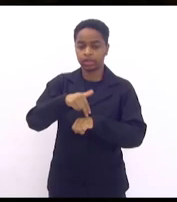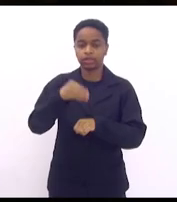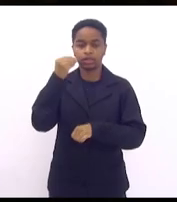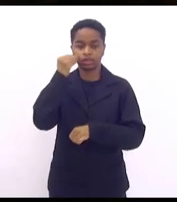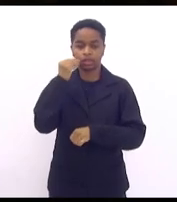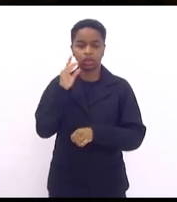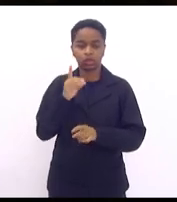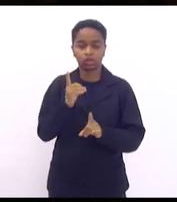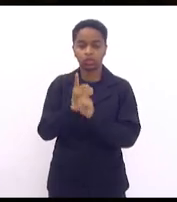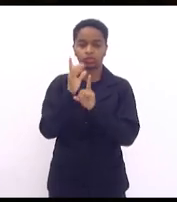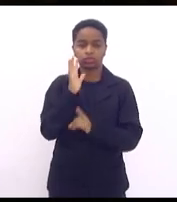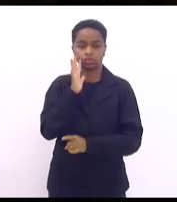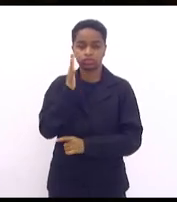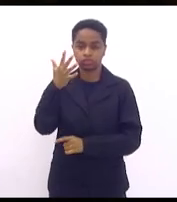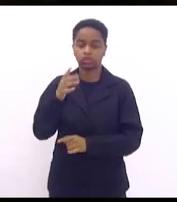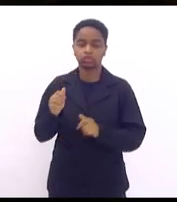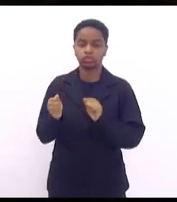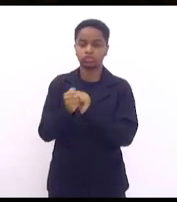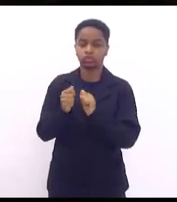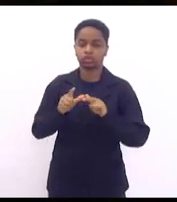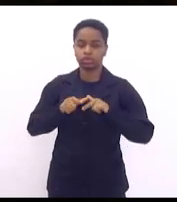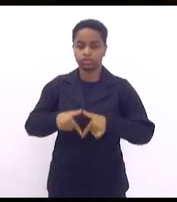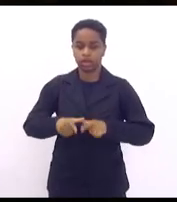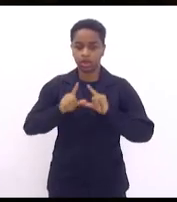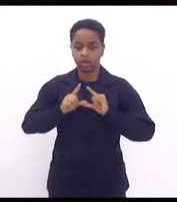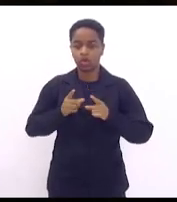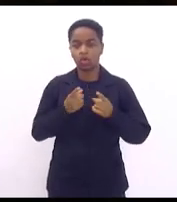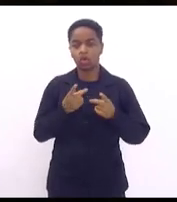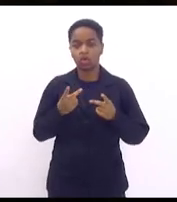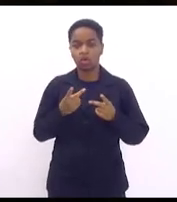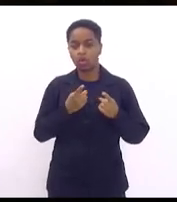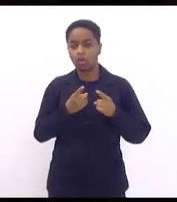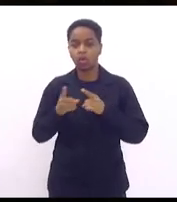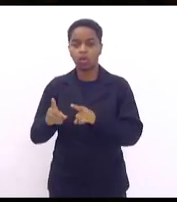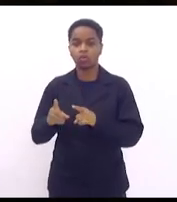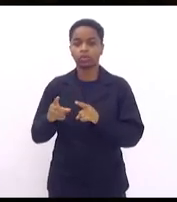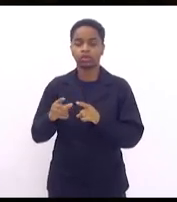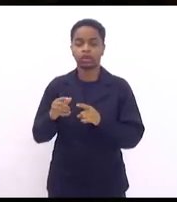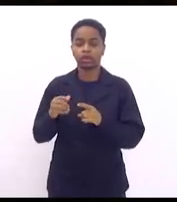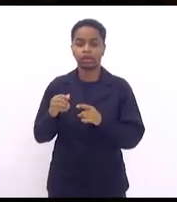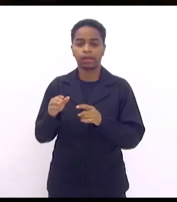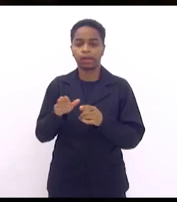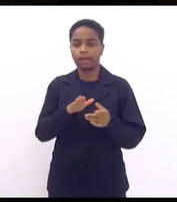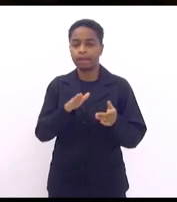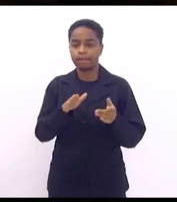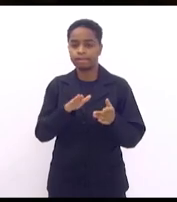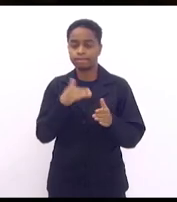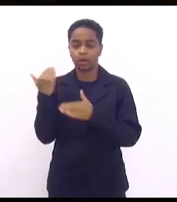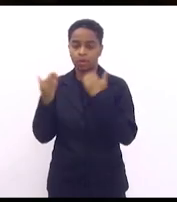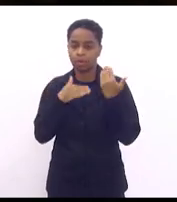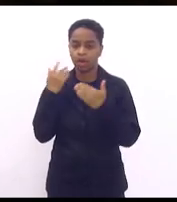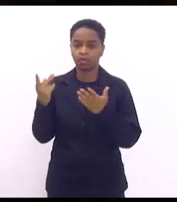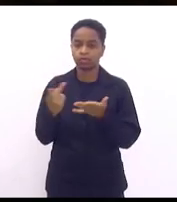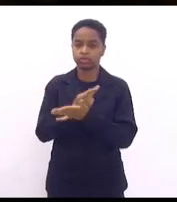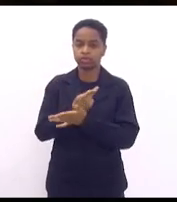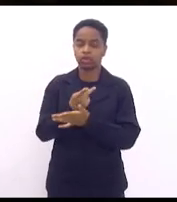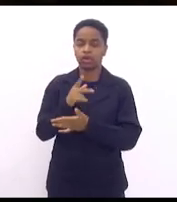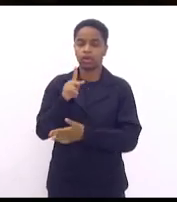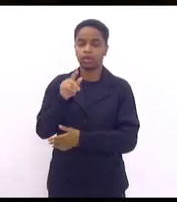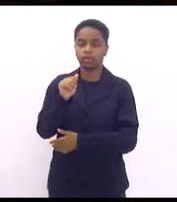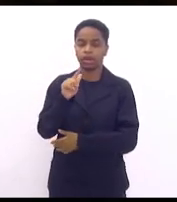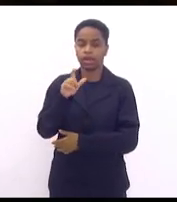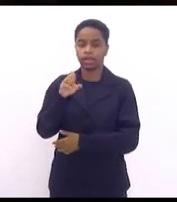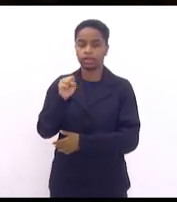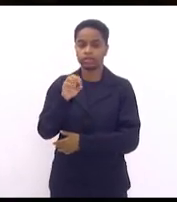solução para o conflito em Israel, contra o genocídio que estão fazendo com a Palestina, conseguiu enfrentar toda